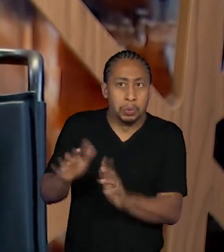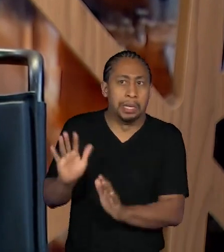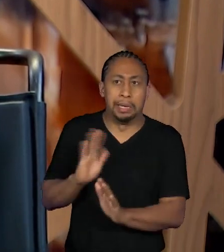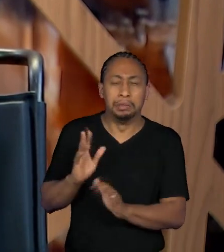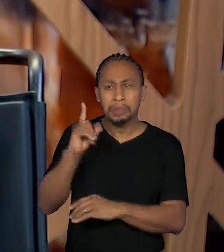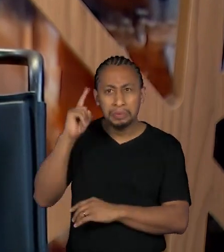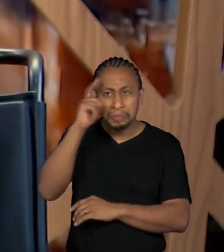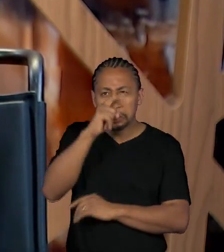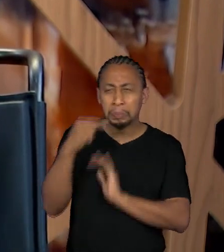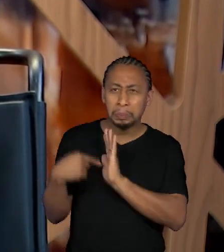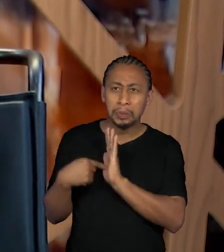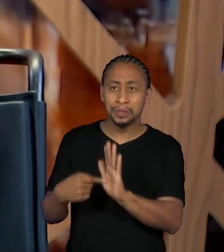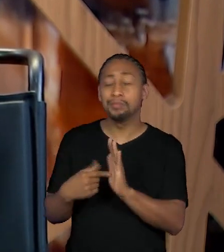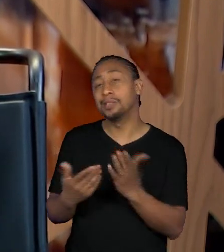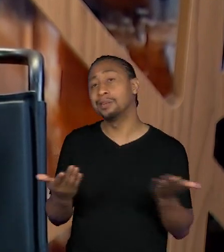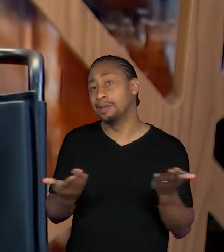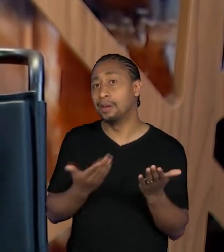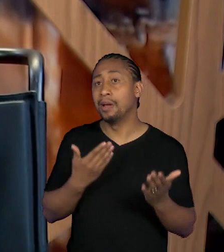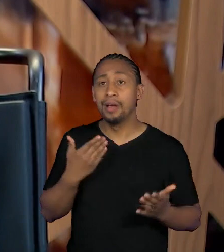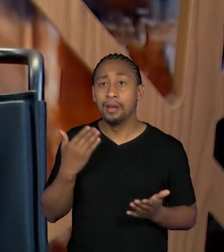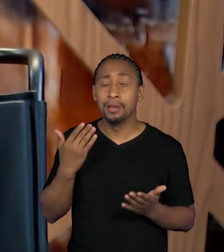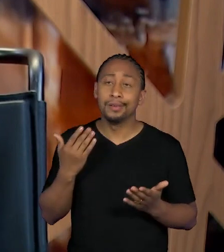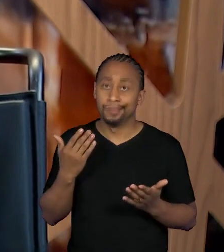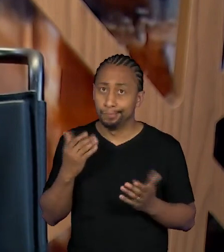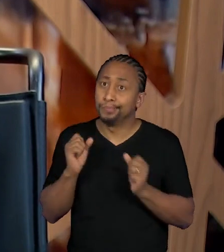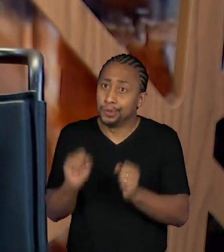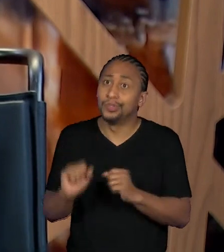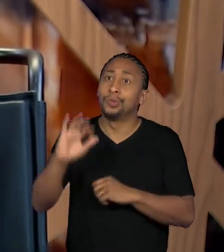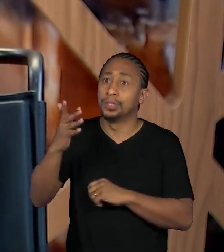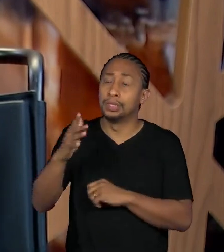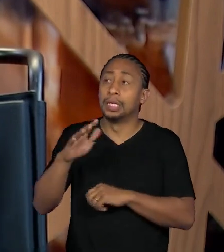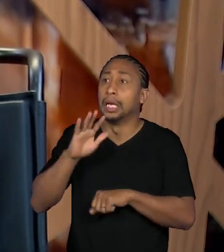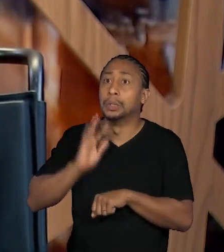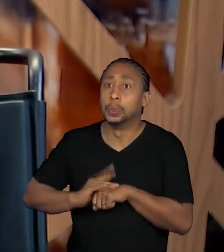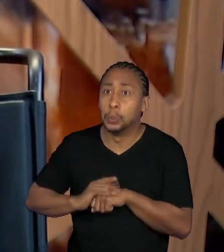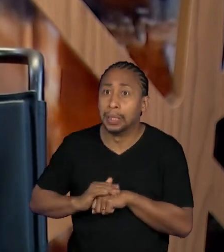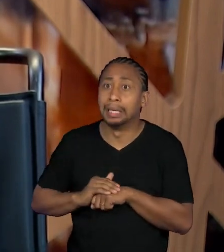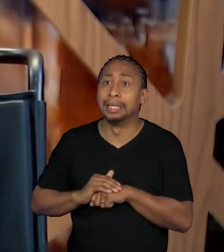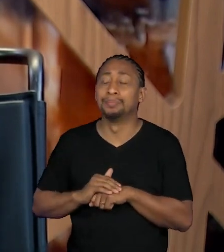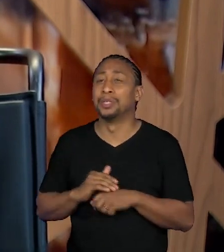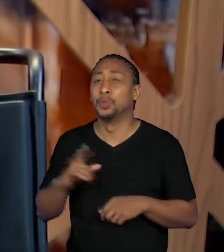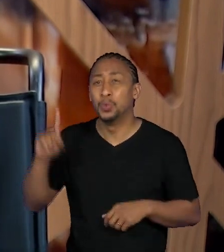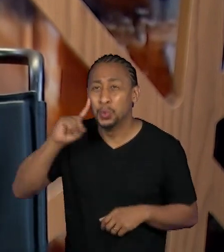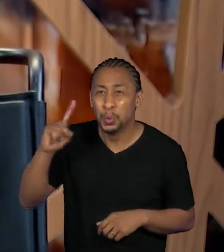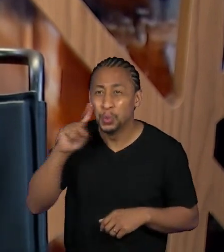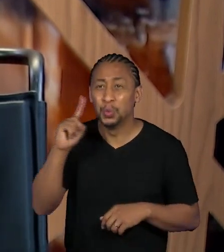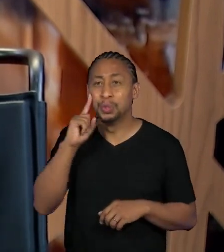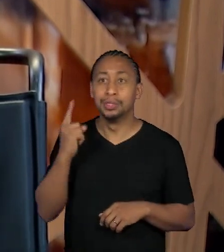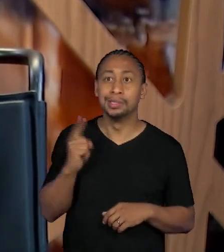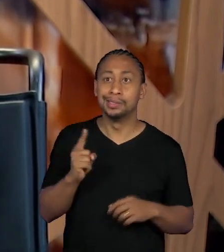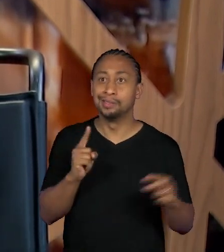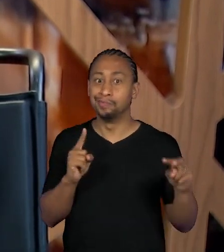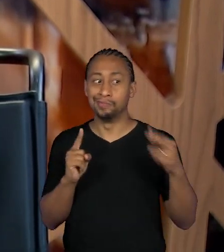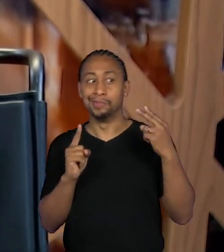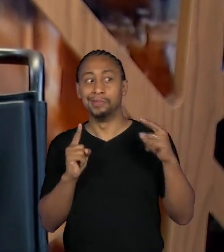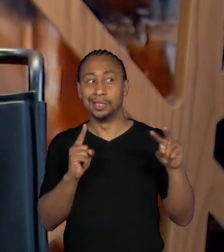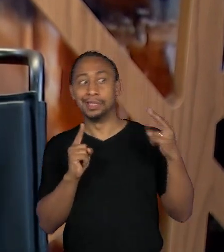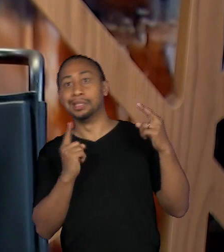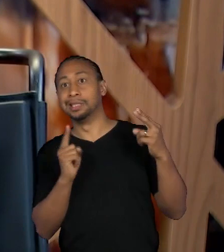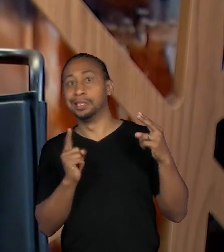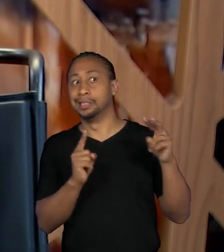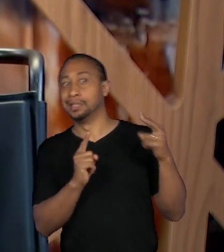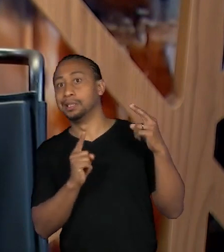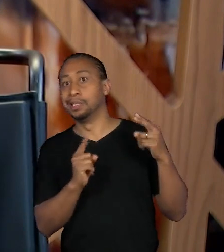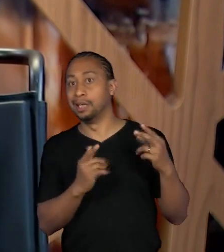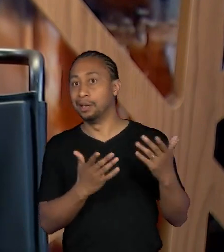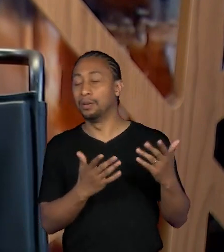porque é muito fácil a gente adoecer, né, tendo que enfrentar todo dia olhares, né? Ai, como